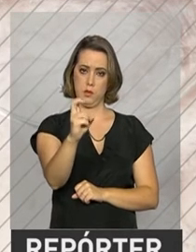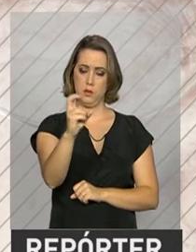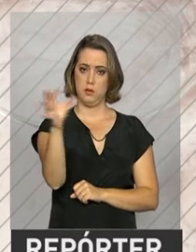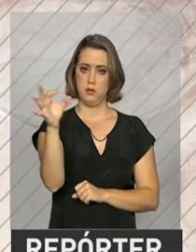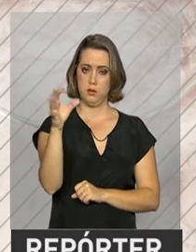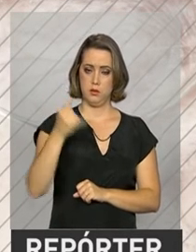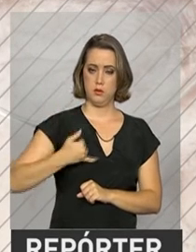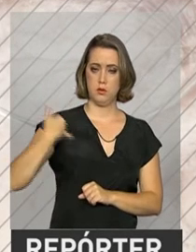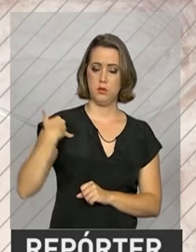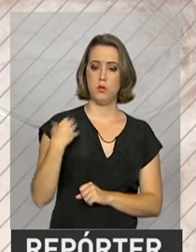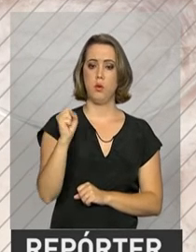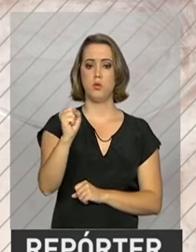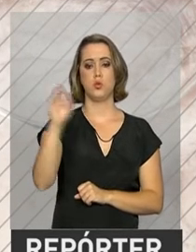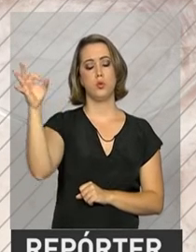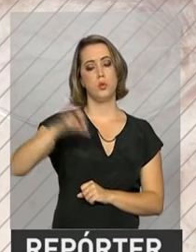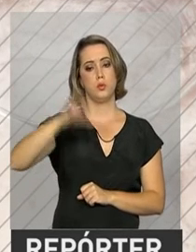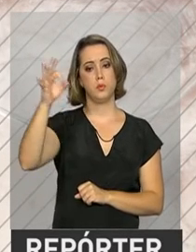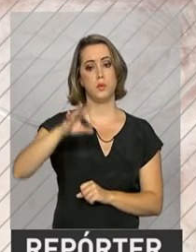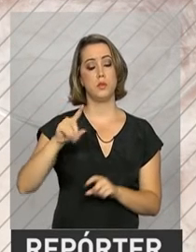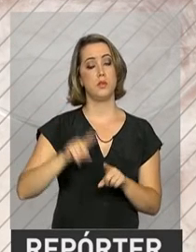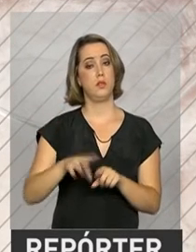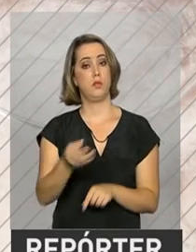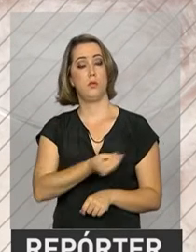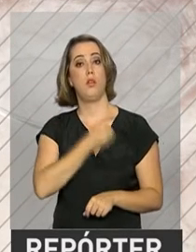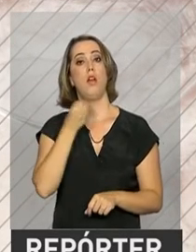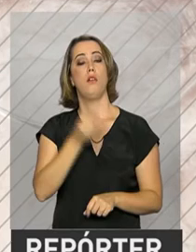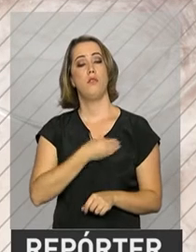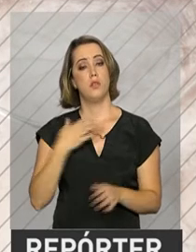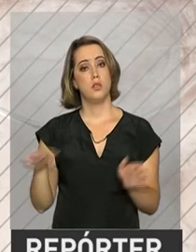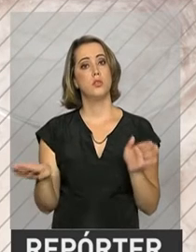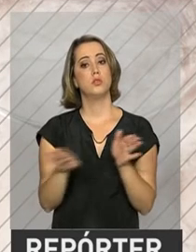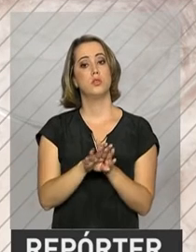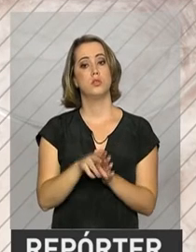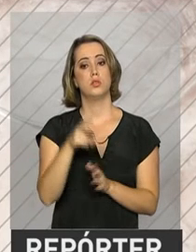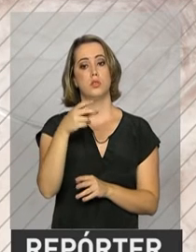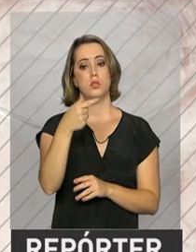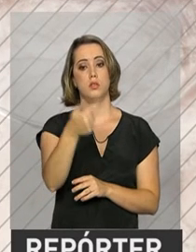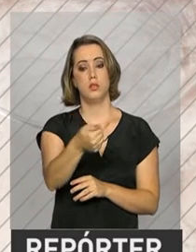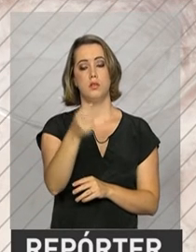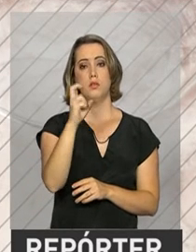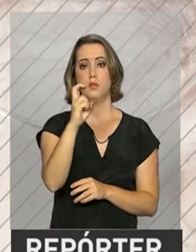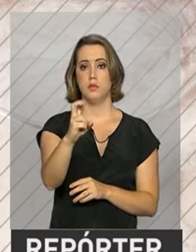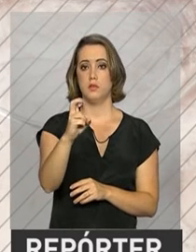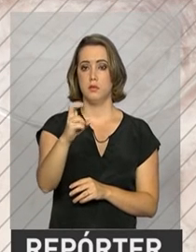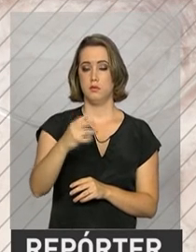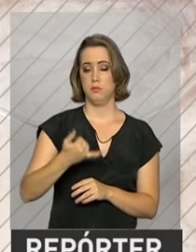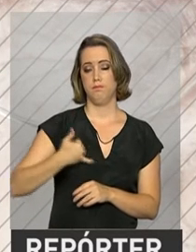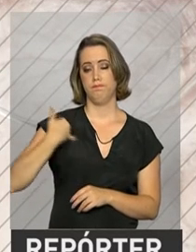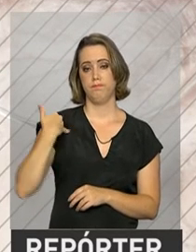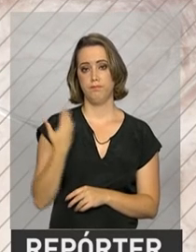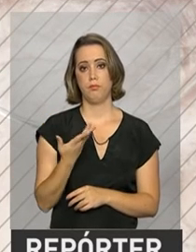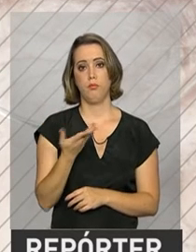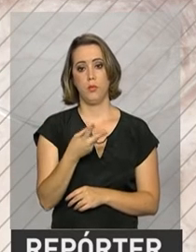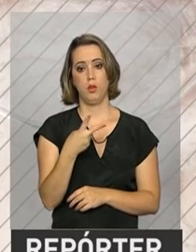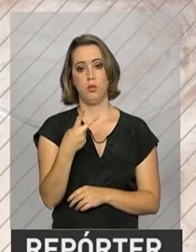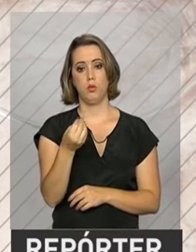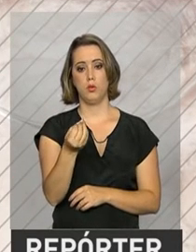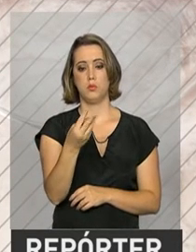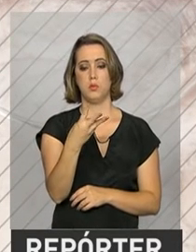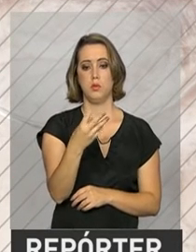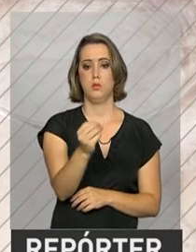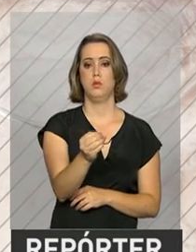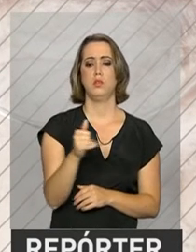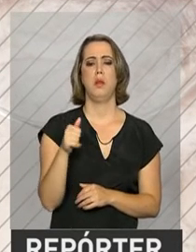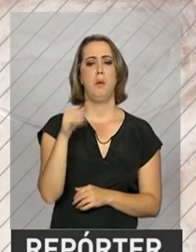ea expectativa de vida já atingiu os 75 anos para 2030 devemos ter mais de 13 por cento